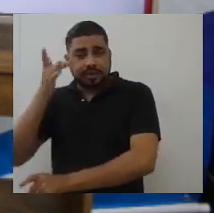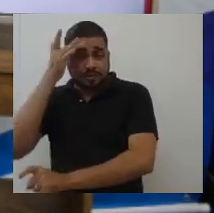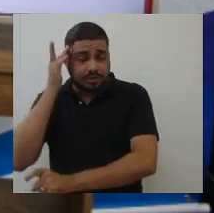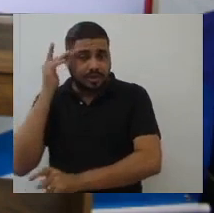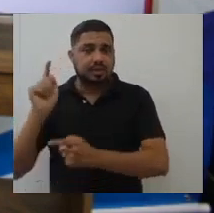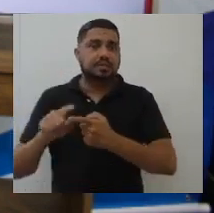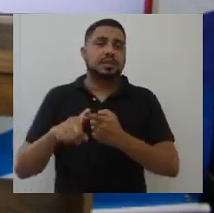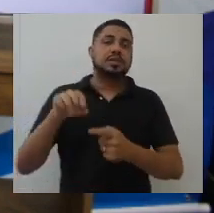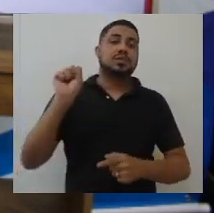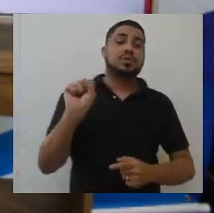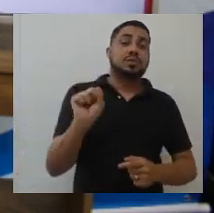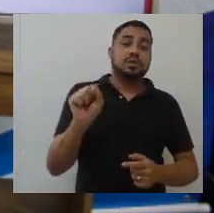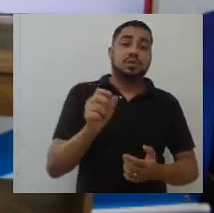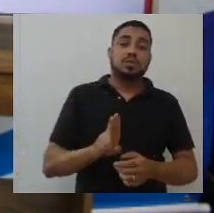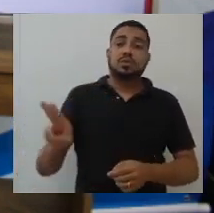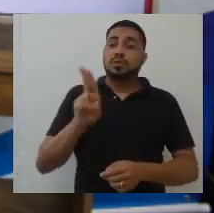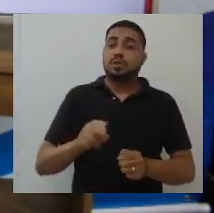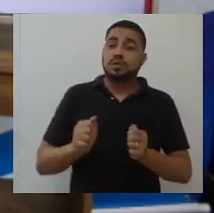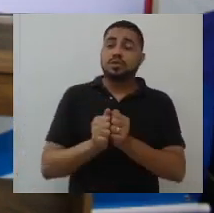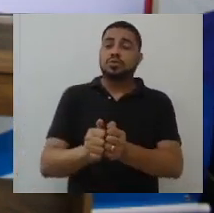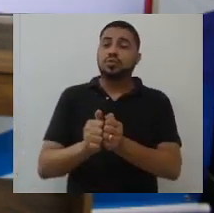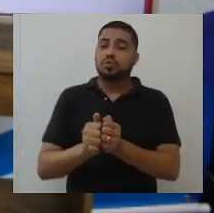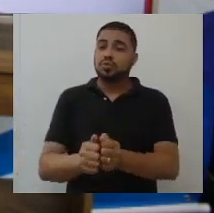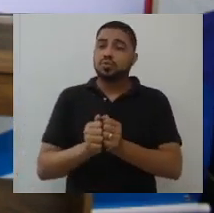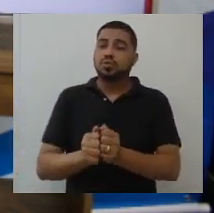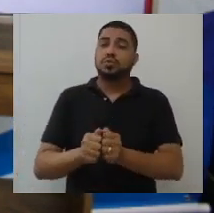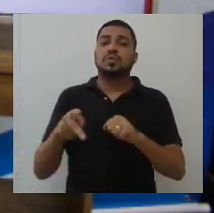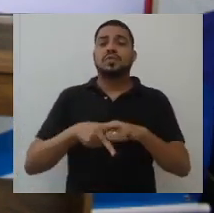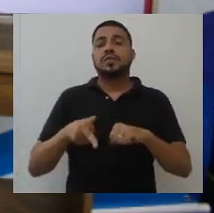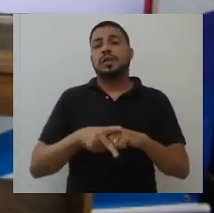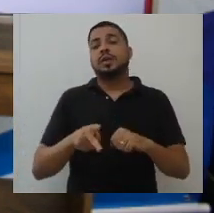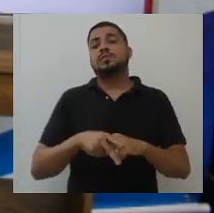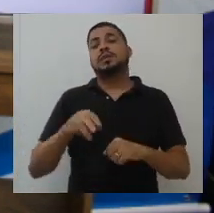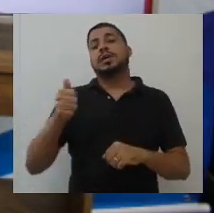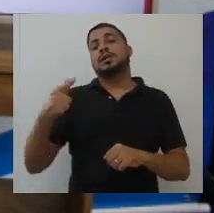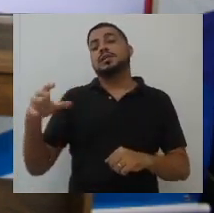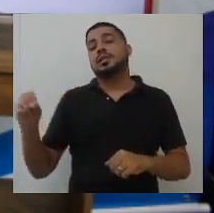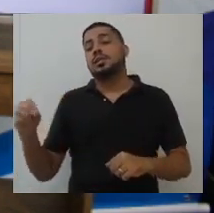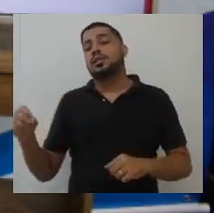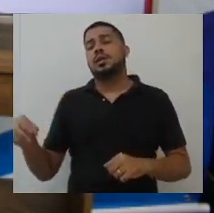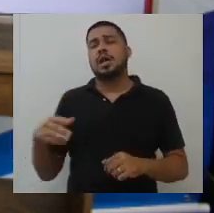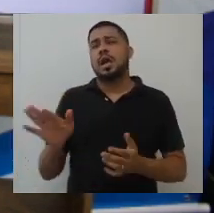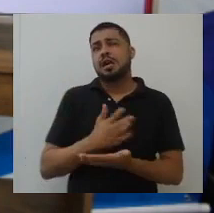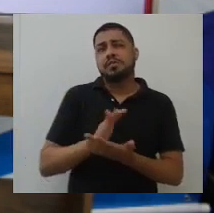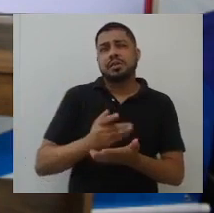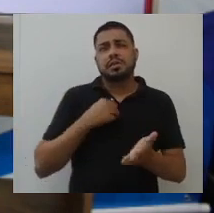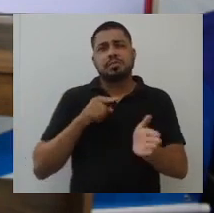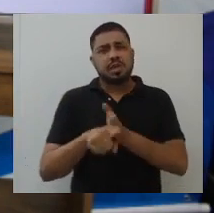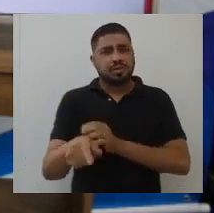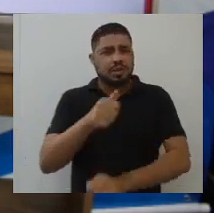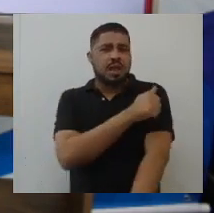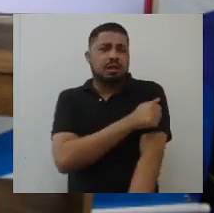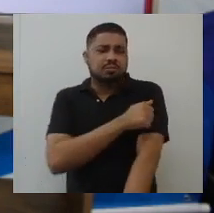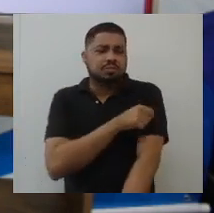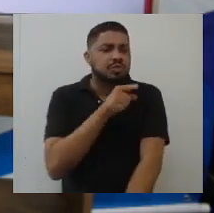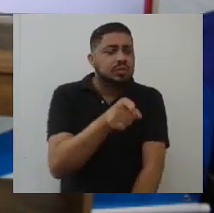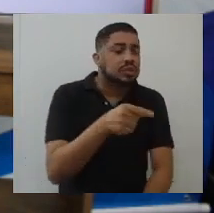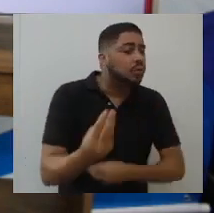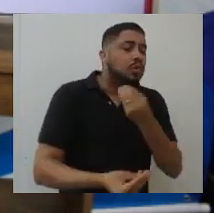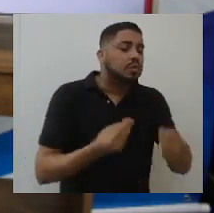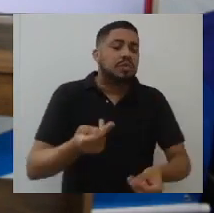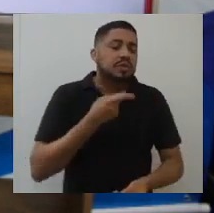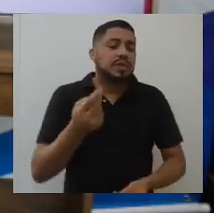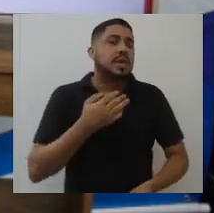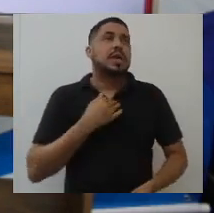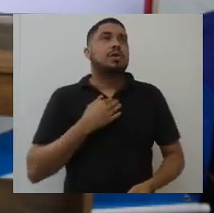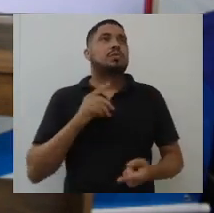são utilizados acompanhados de verbos, de ações, correto? Então, às vezes eu chego em sala de aula e pergunto para o aluno, já para chocar mesmo, aluno, como é que você diz